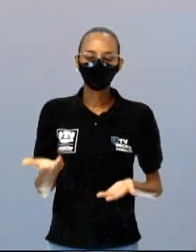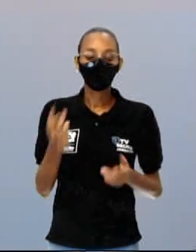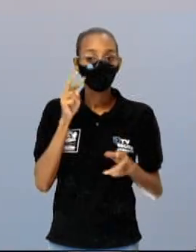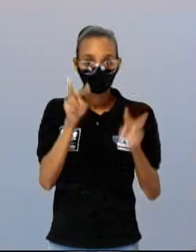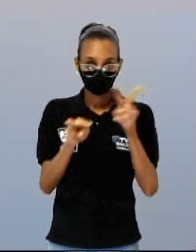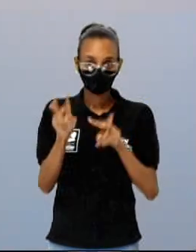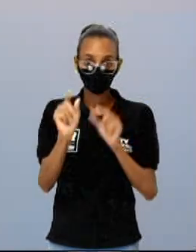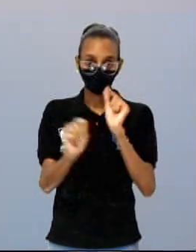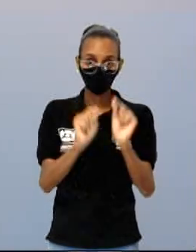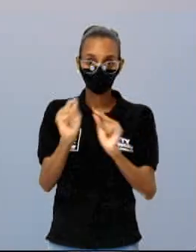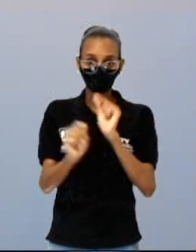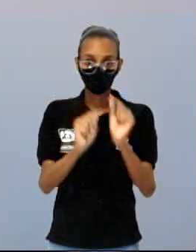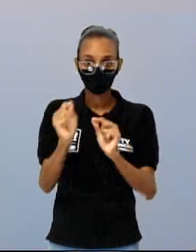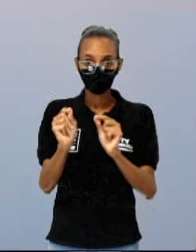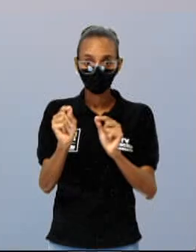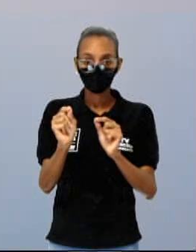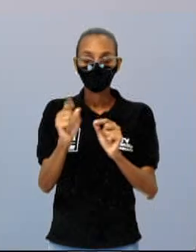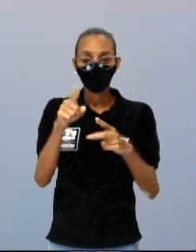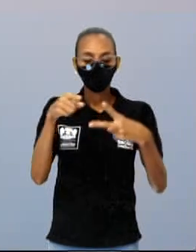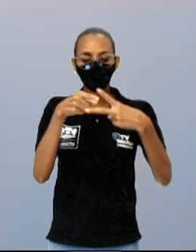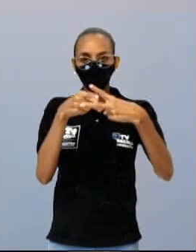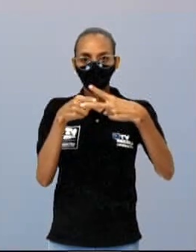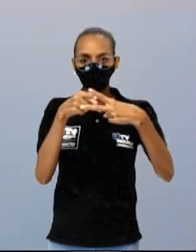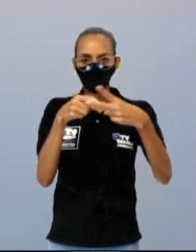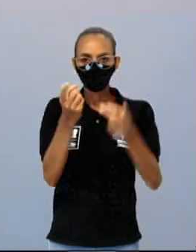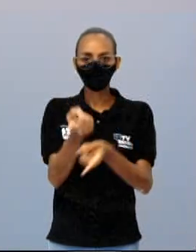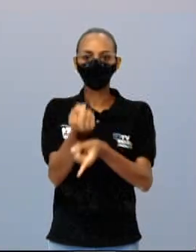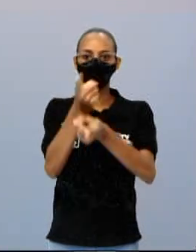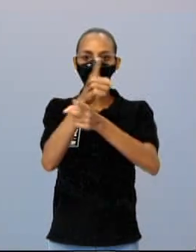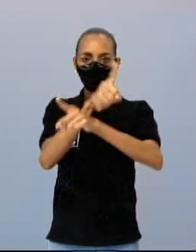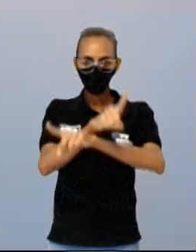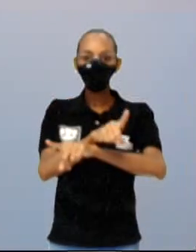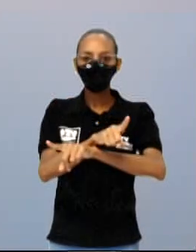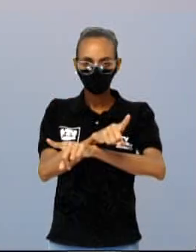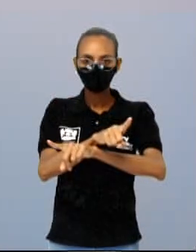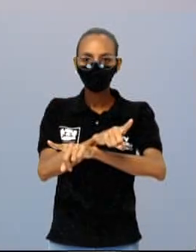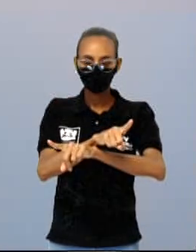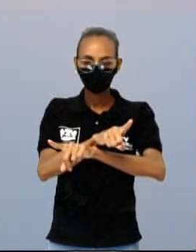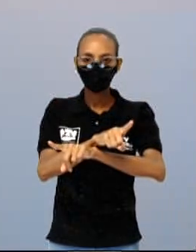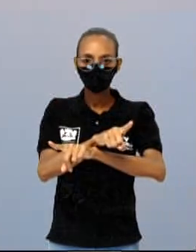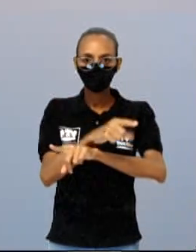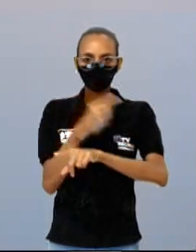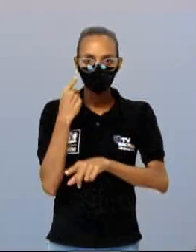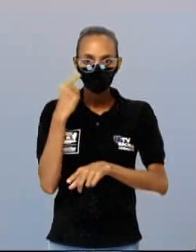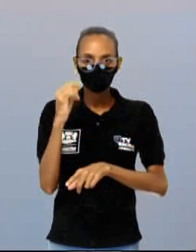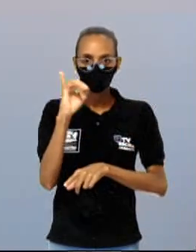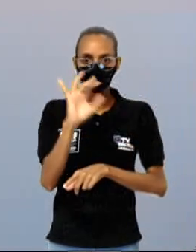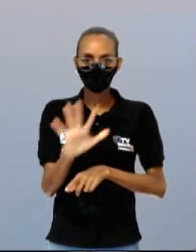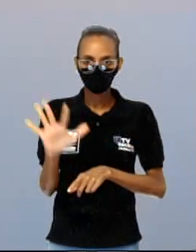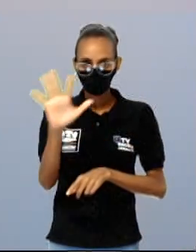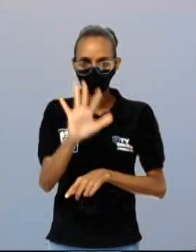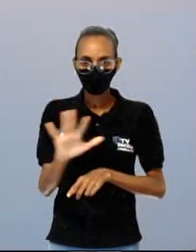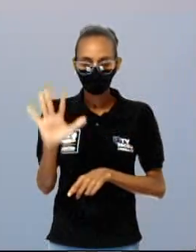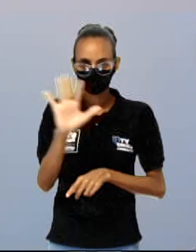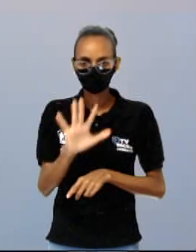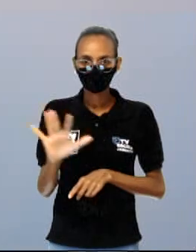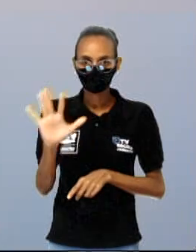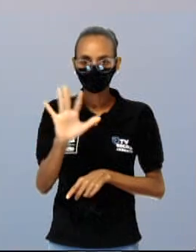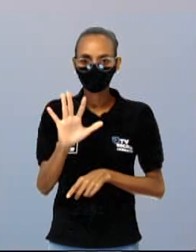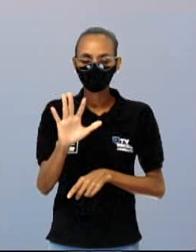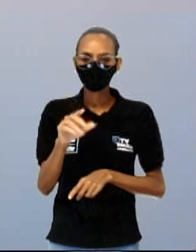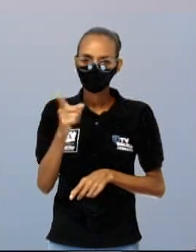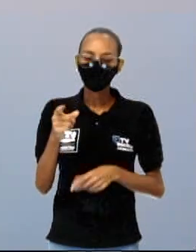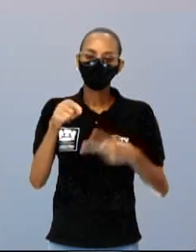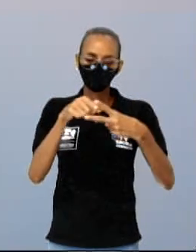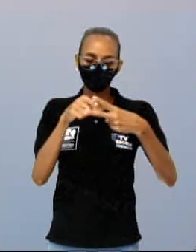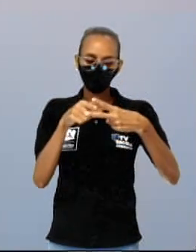que ângulos opostos pelo vértice, eles estão em lados opostos ali, né, em função dos pontos, e que ângulos